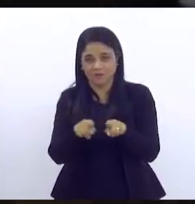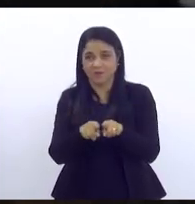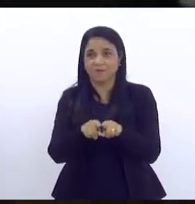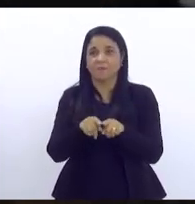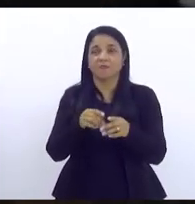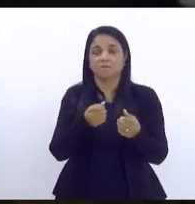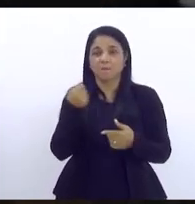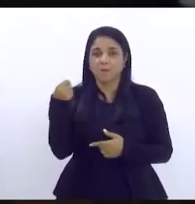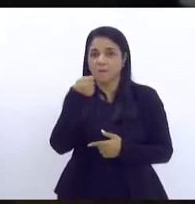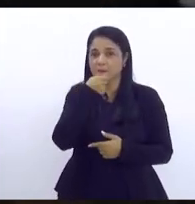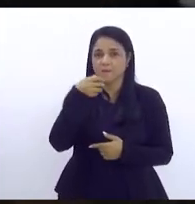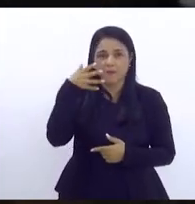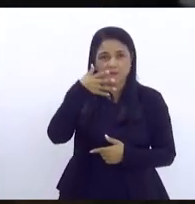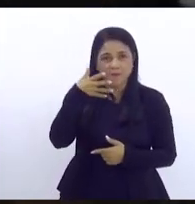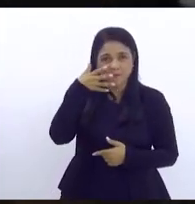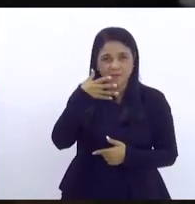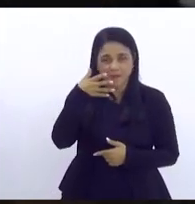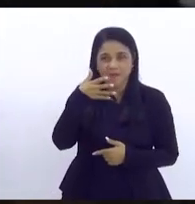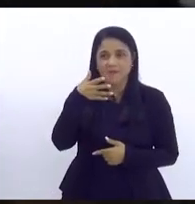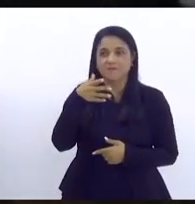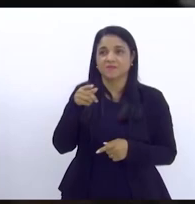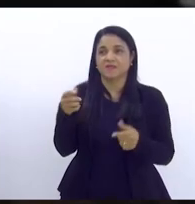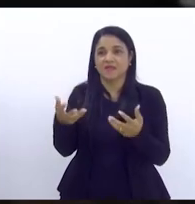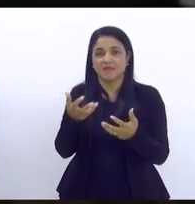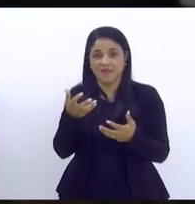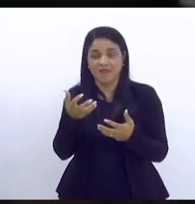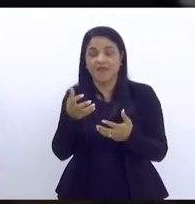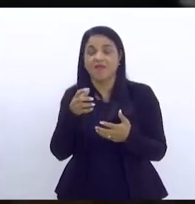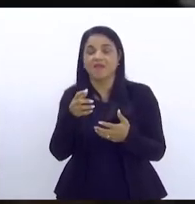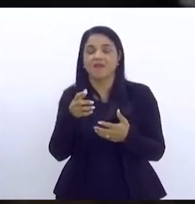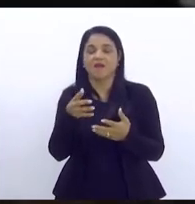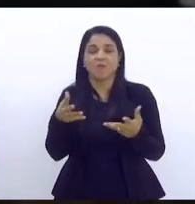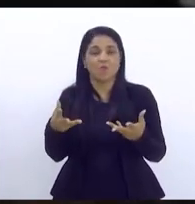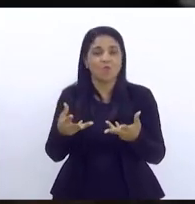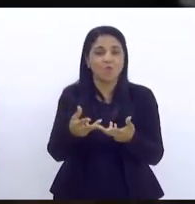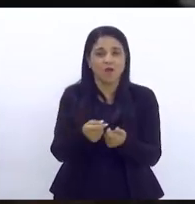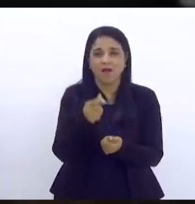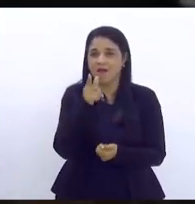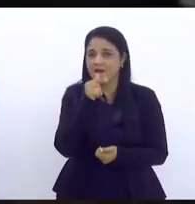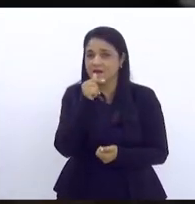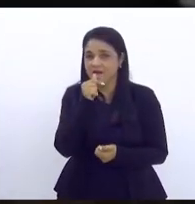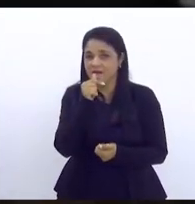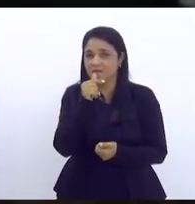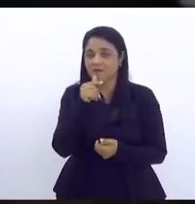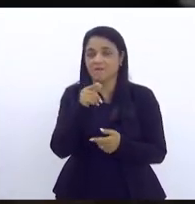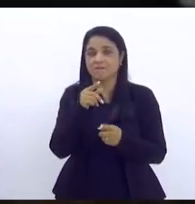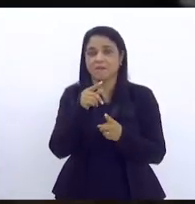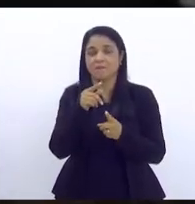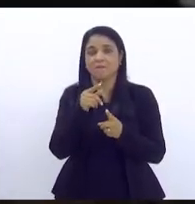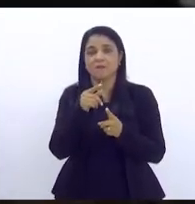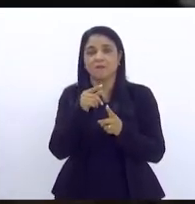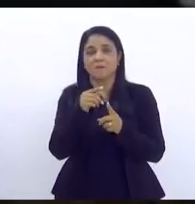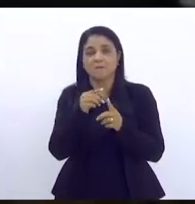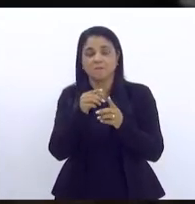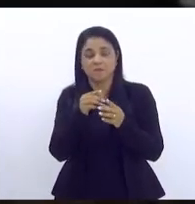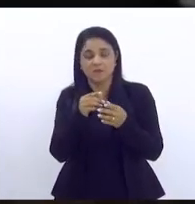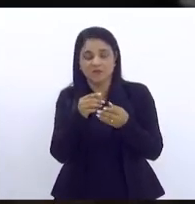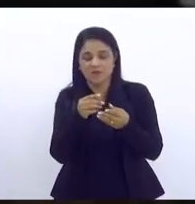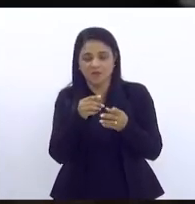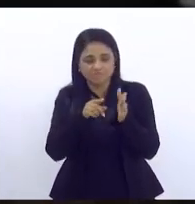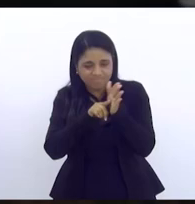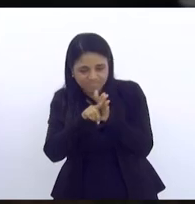convidado a gente justamente quer e eh eh que a qualidade da água seja uma medição feita diretamente